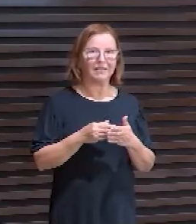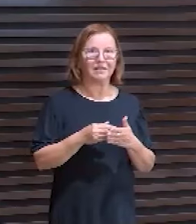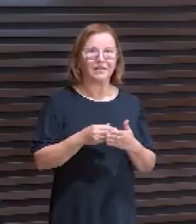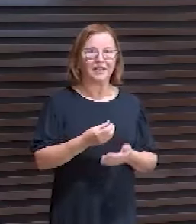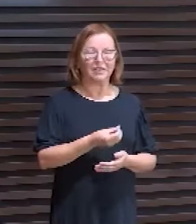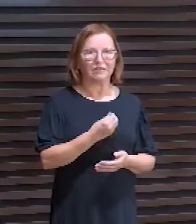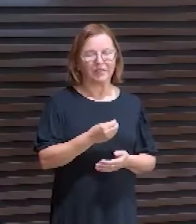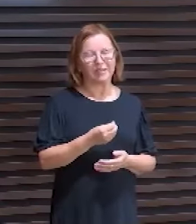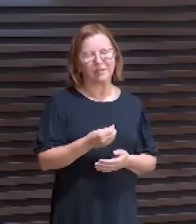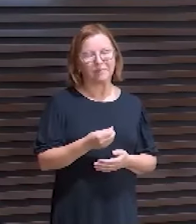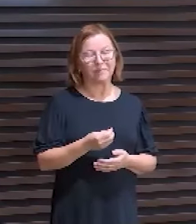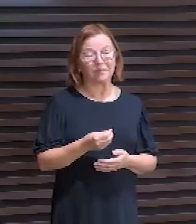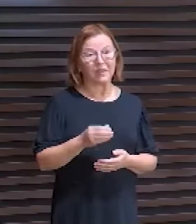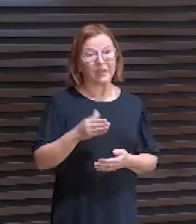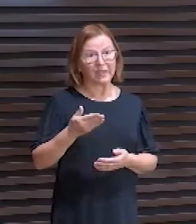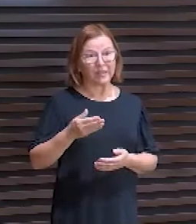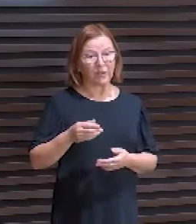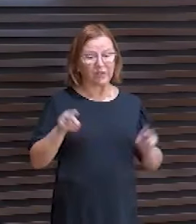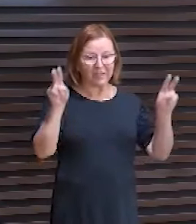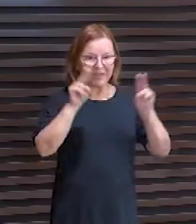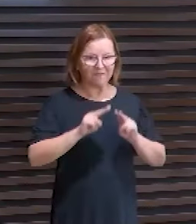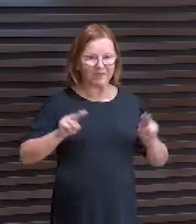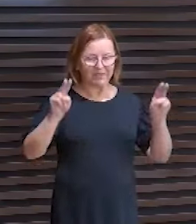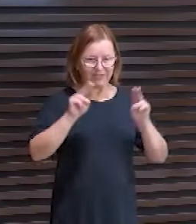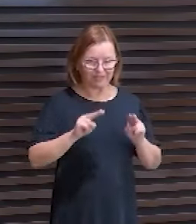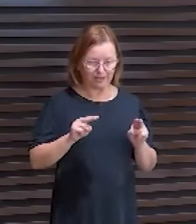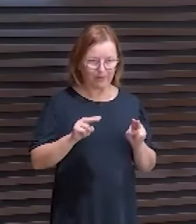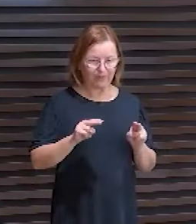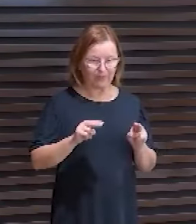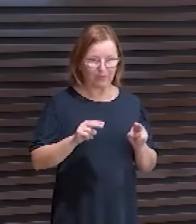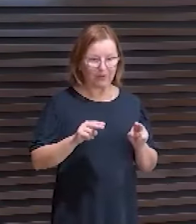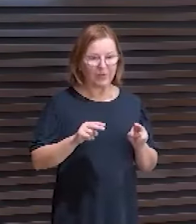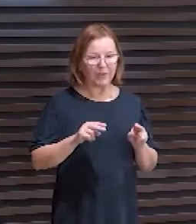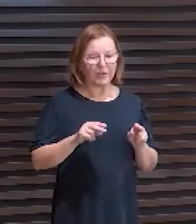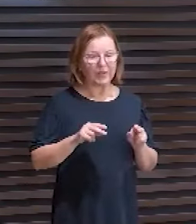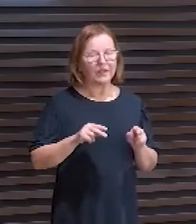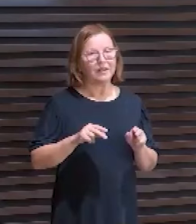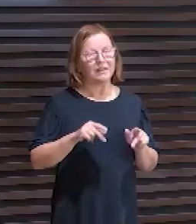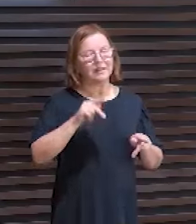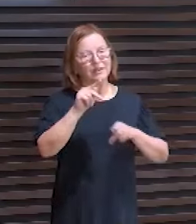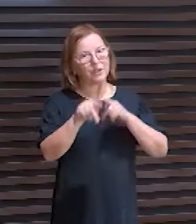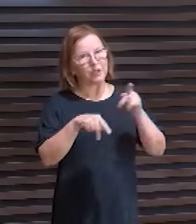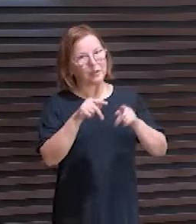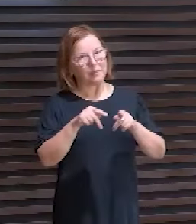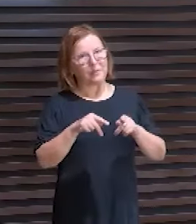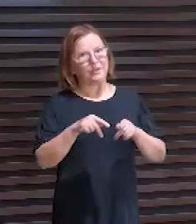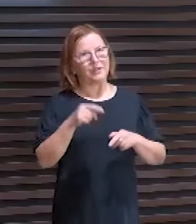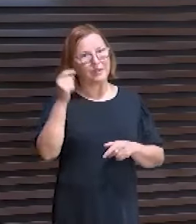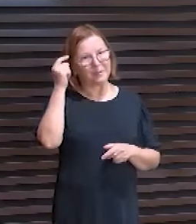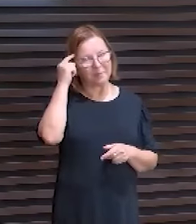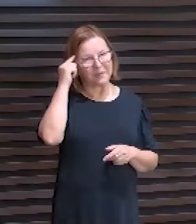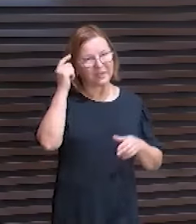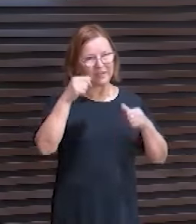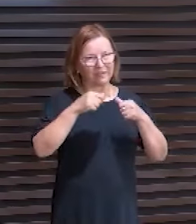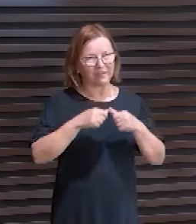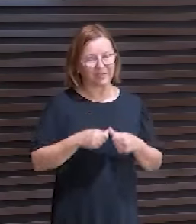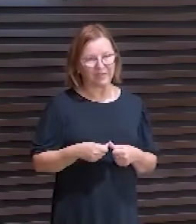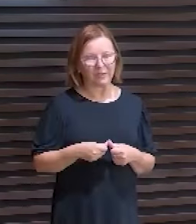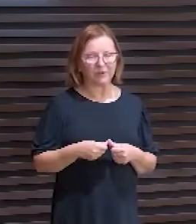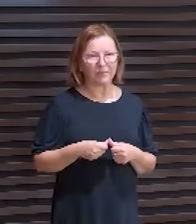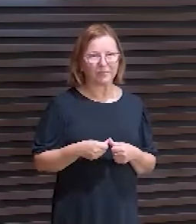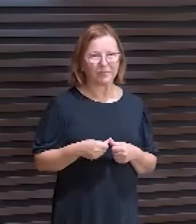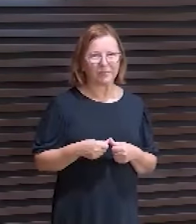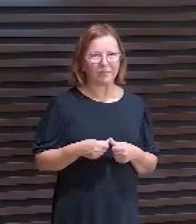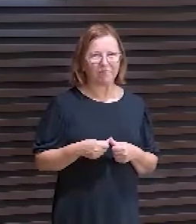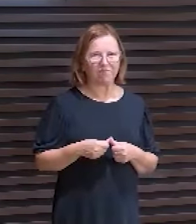visão de hedonistas a primeira e mais completa ponte para a finalidade última da